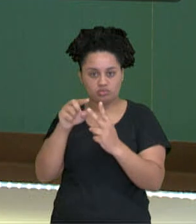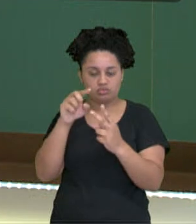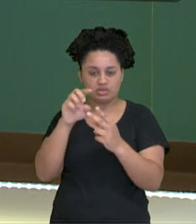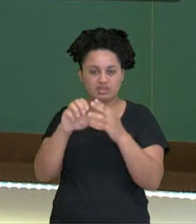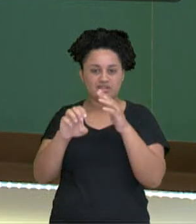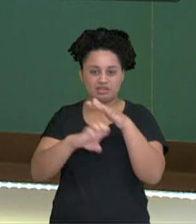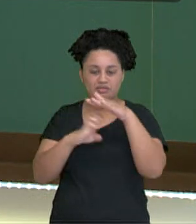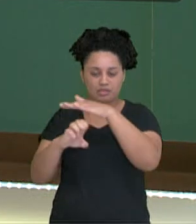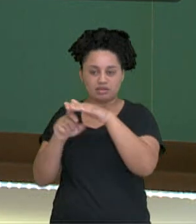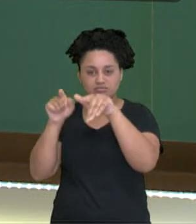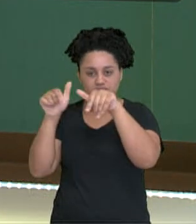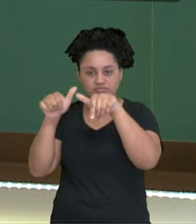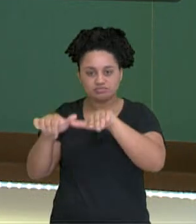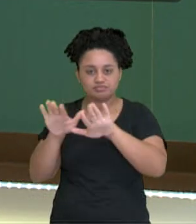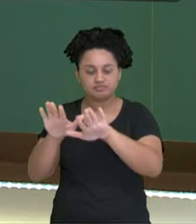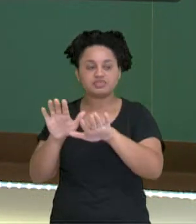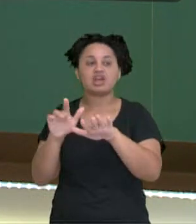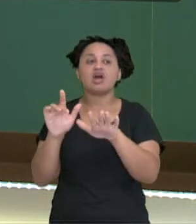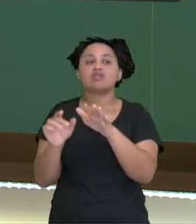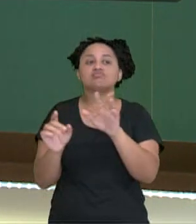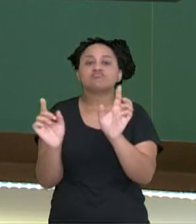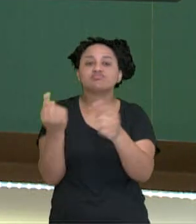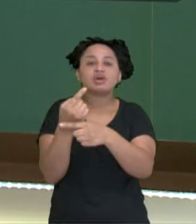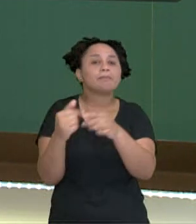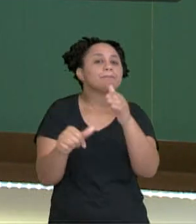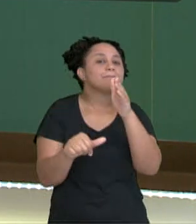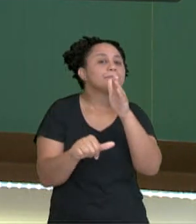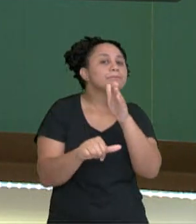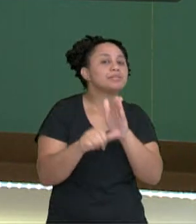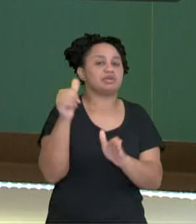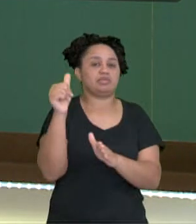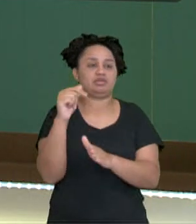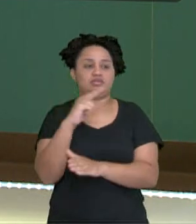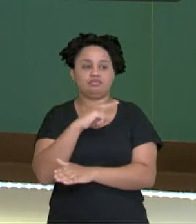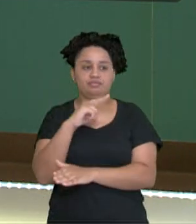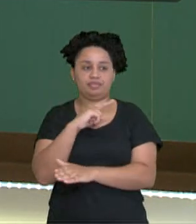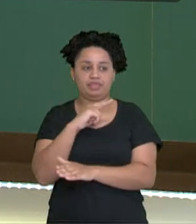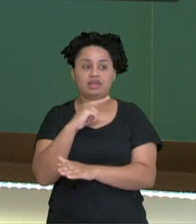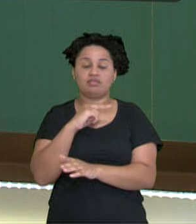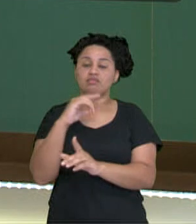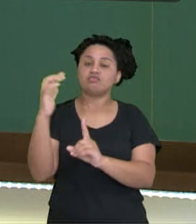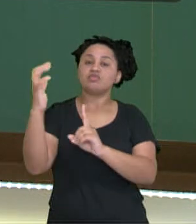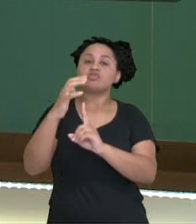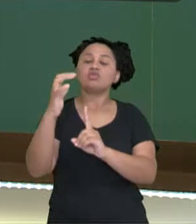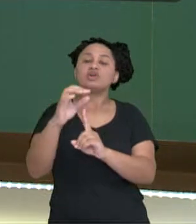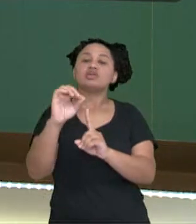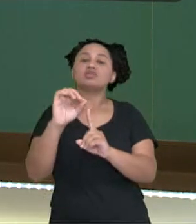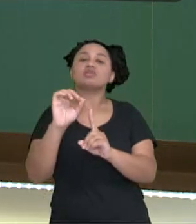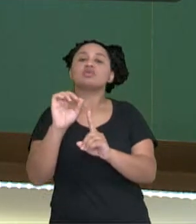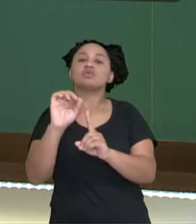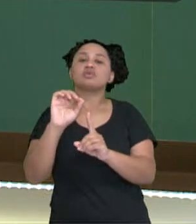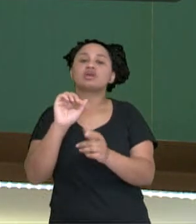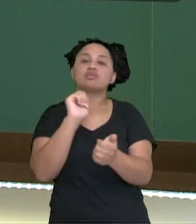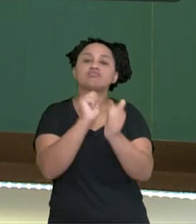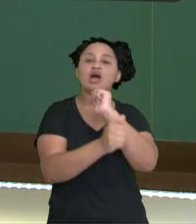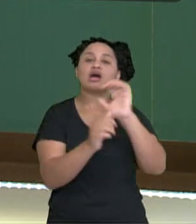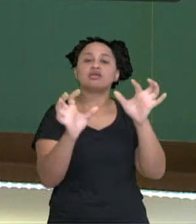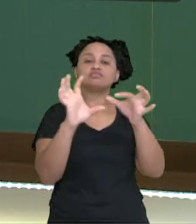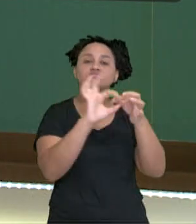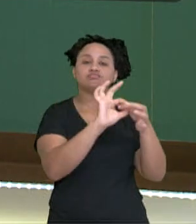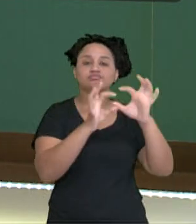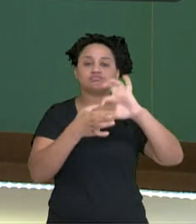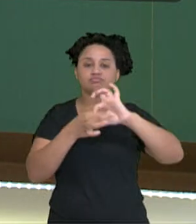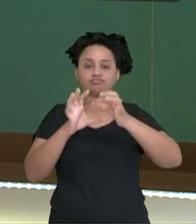festival aconteceu pela primeira vez e influenciado pelos Jogos Olímpicos. Então a